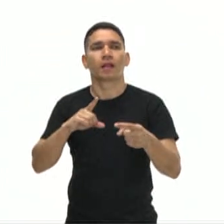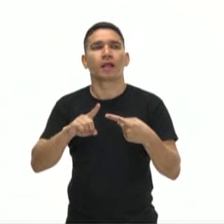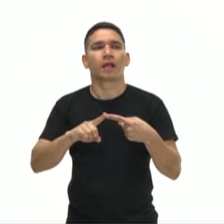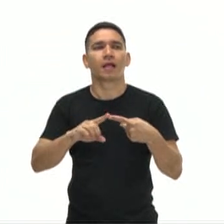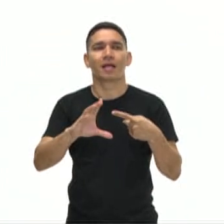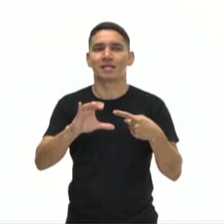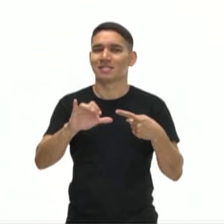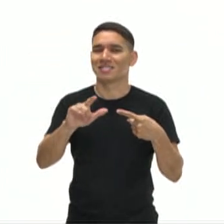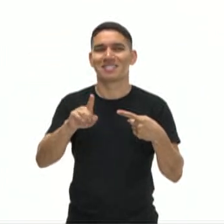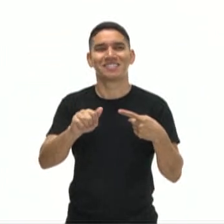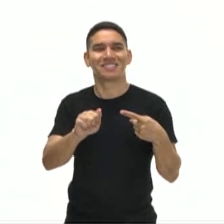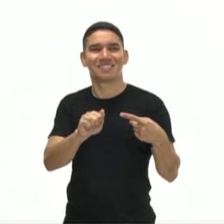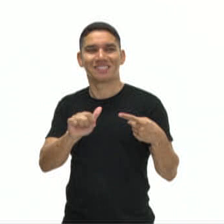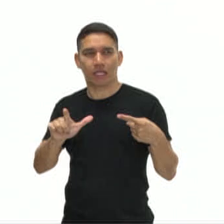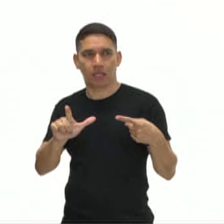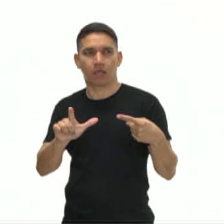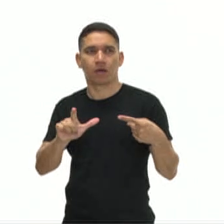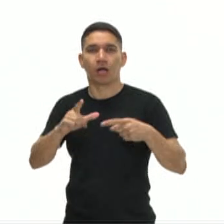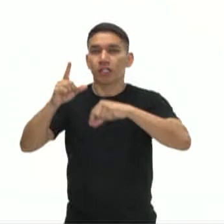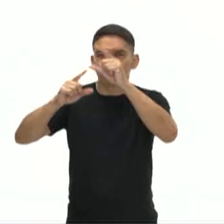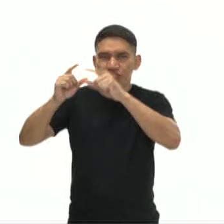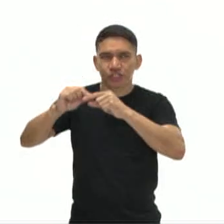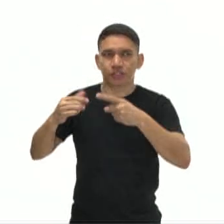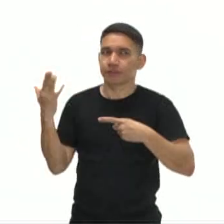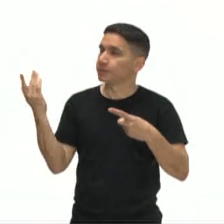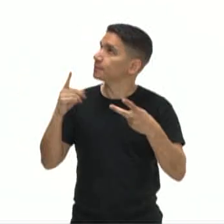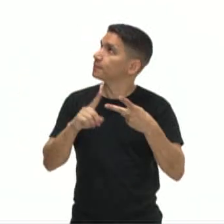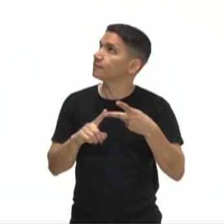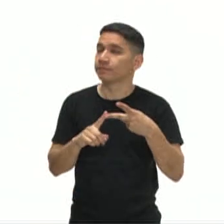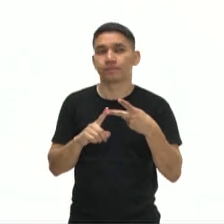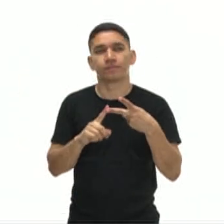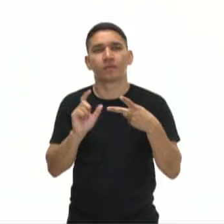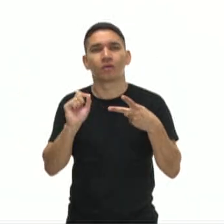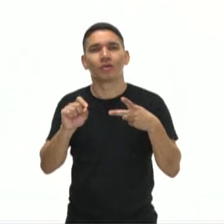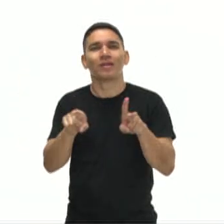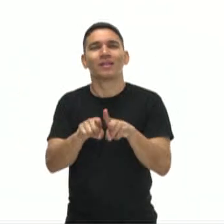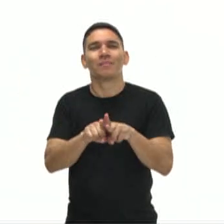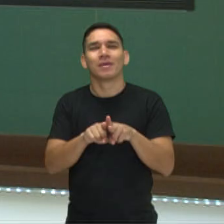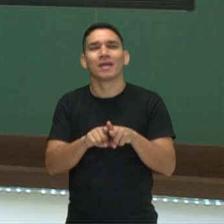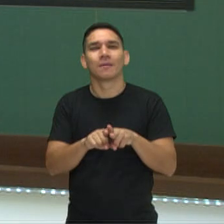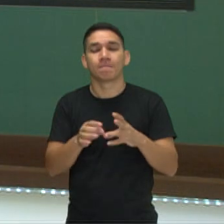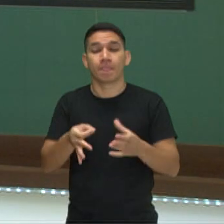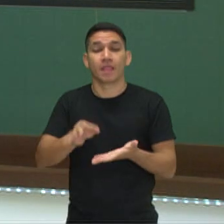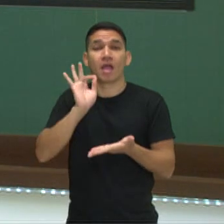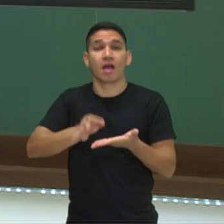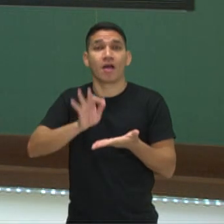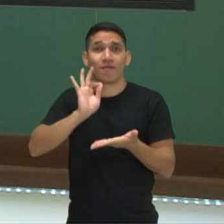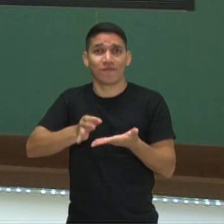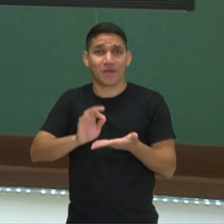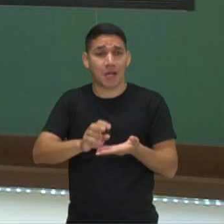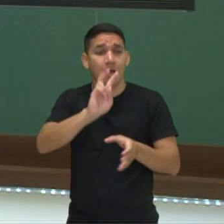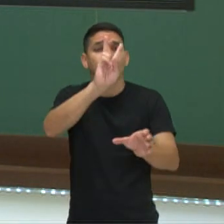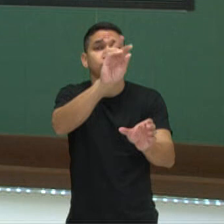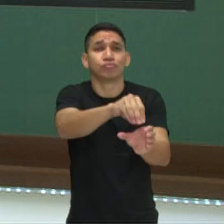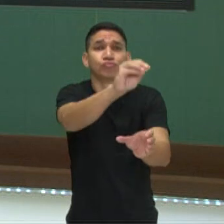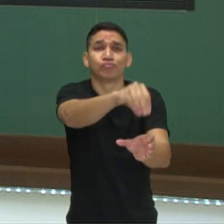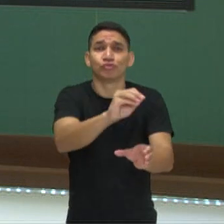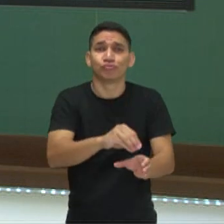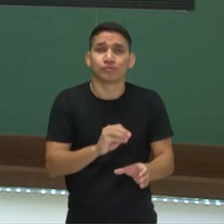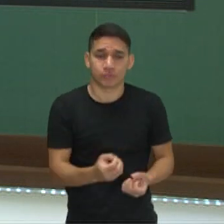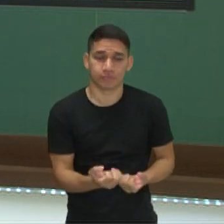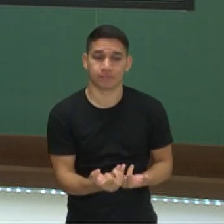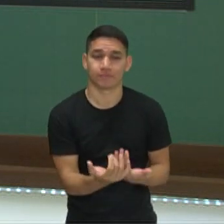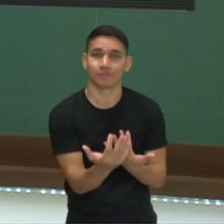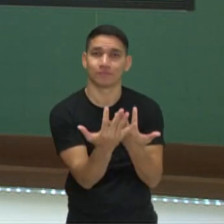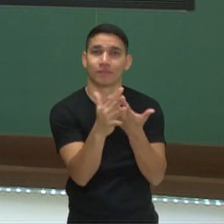nessas regiões aí onde tem aí as estrelinhas, ok? Temos também a região de café, onde é plantado aí o café, né? Então lembrando que uma